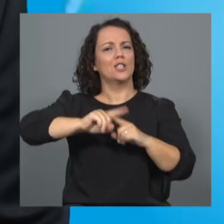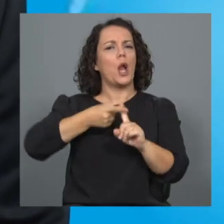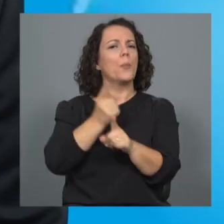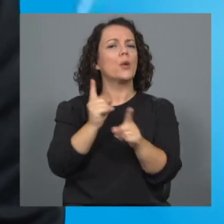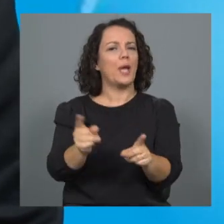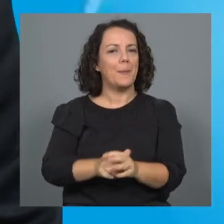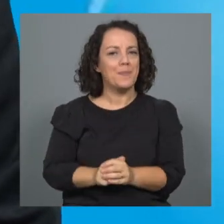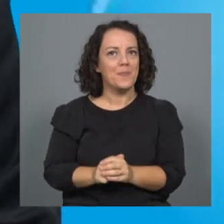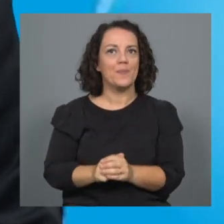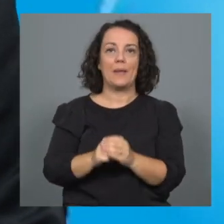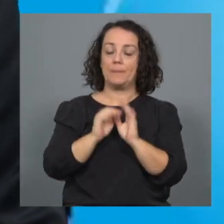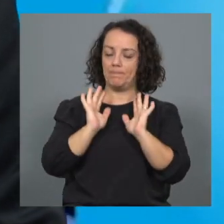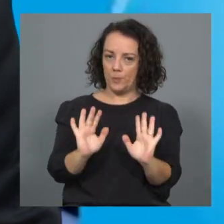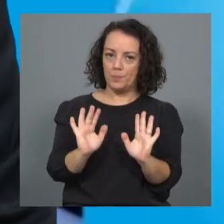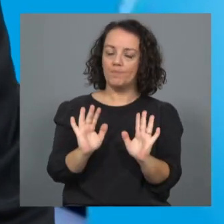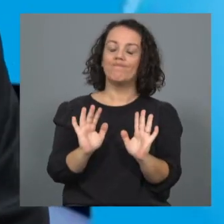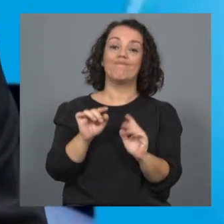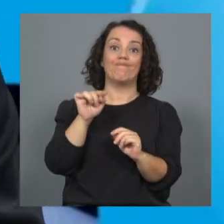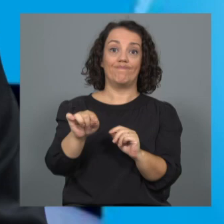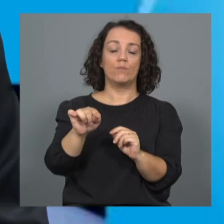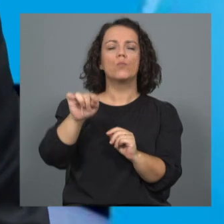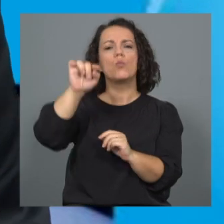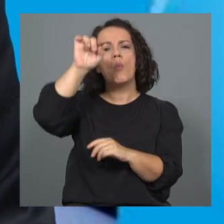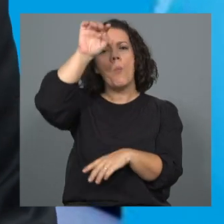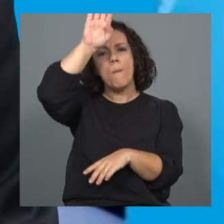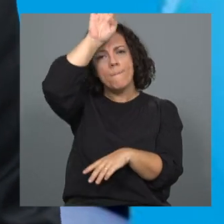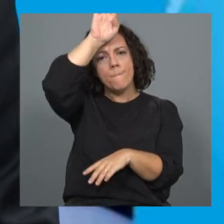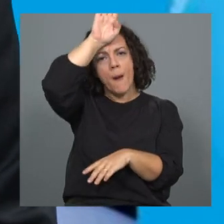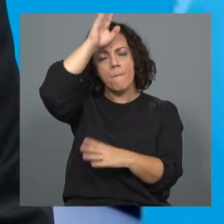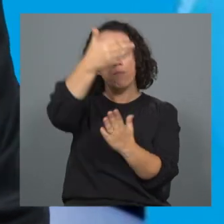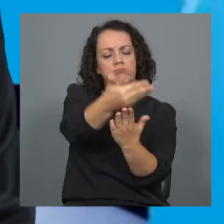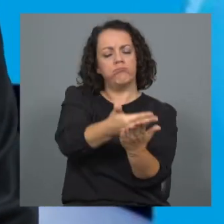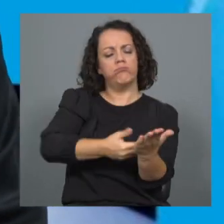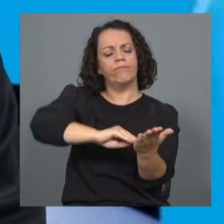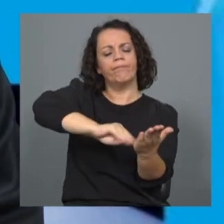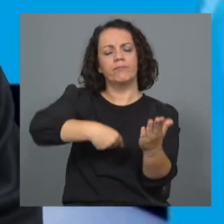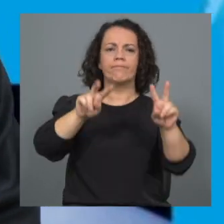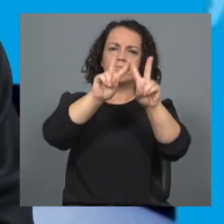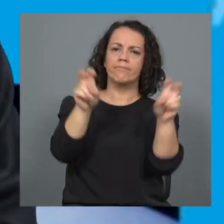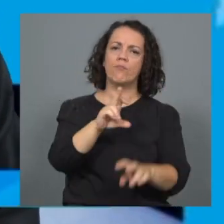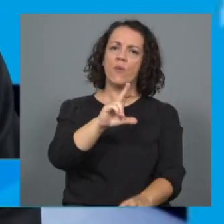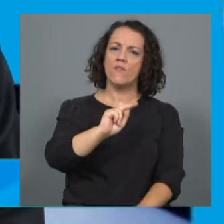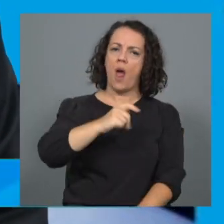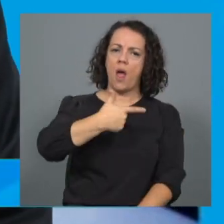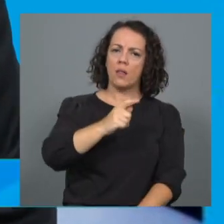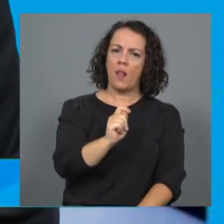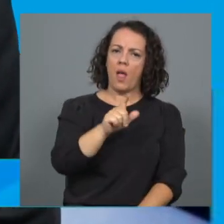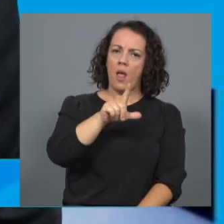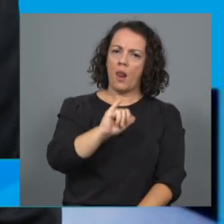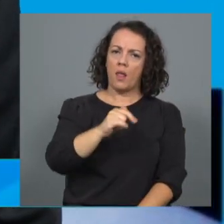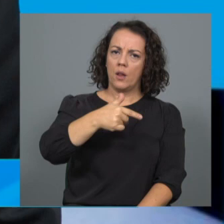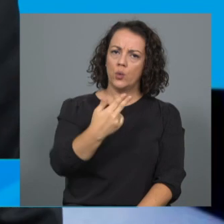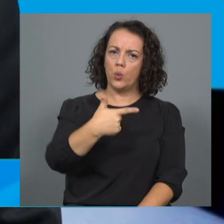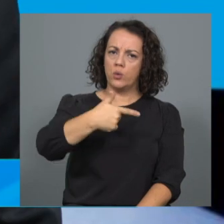Bom, eu acho que a encíclica do Papa Fratelli Tutti é incontornável neste momento. Não só para